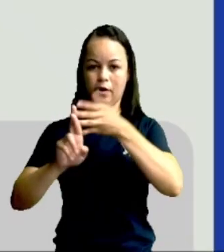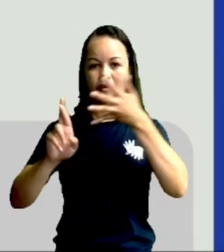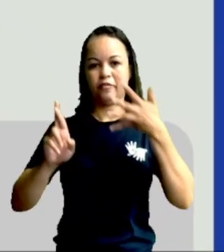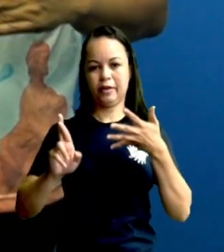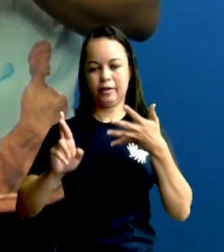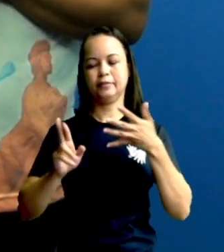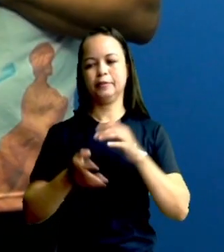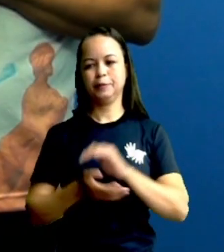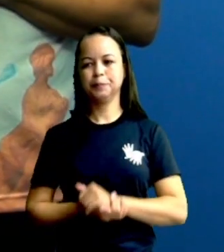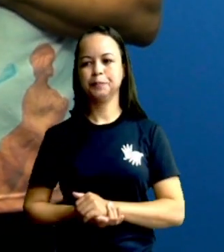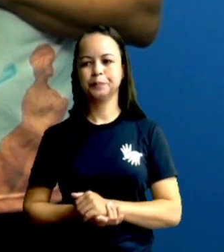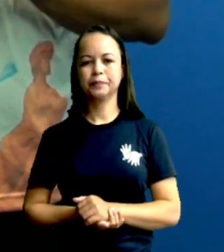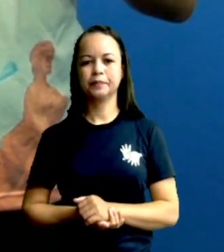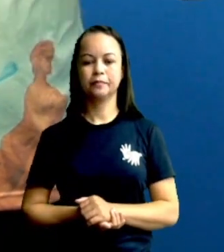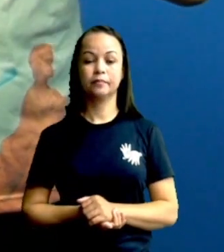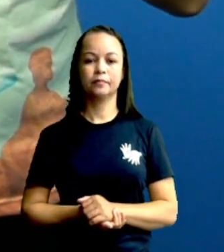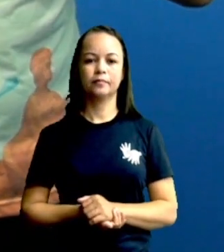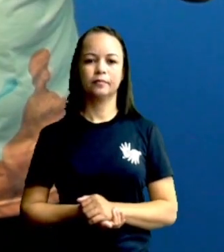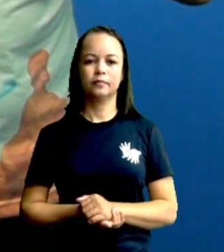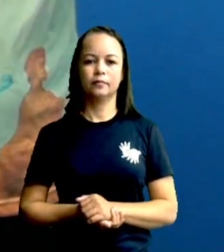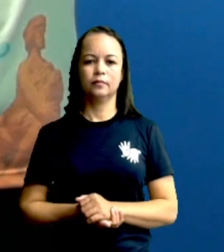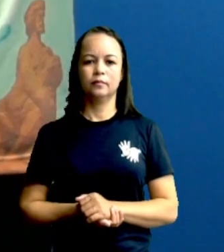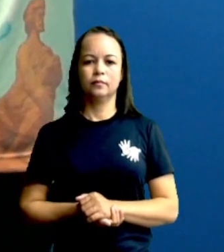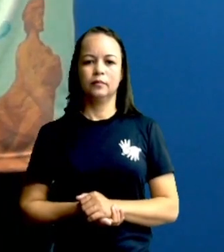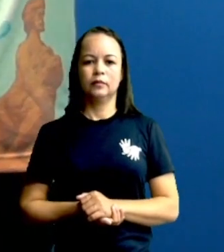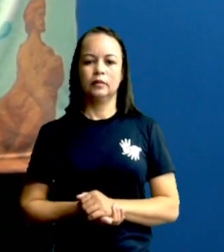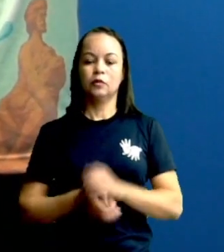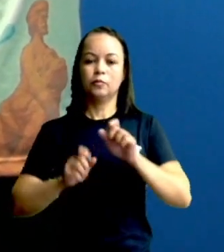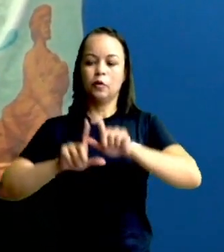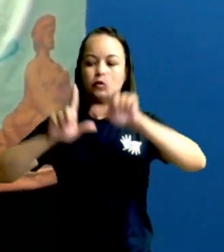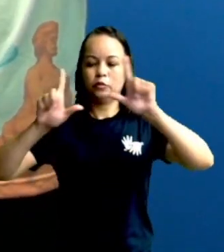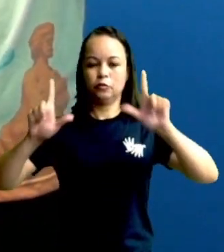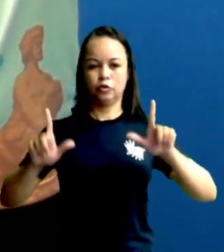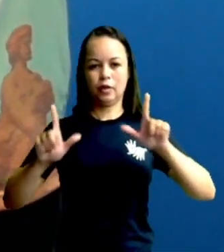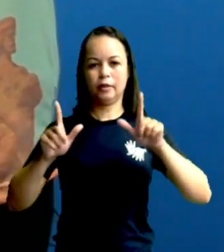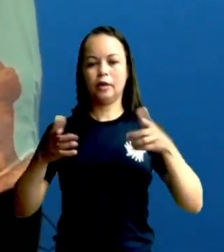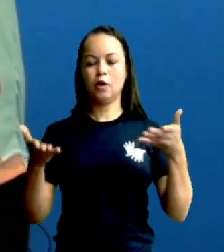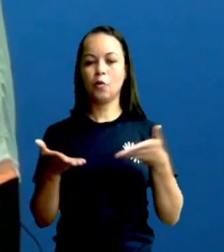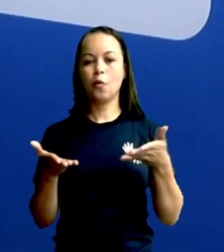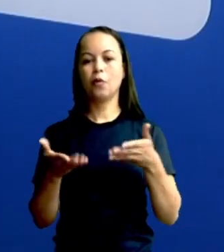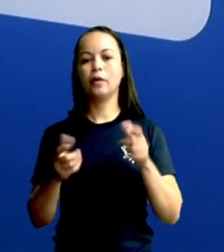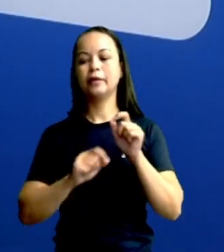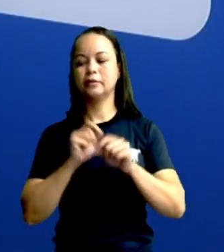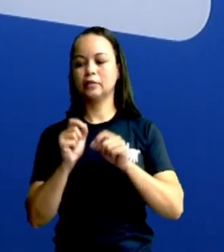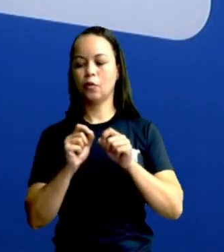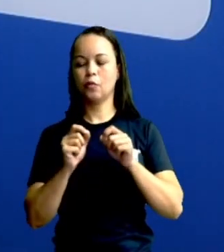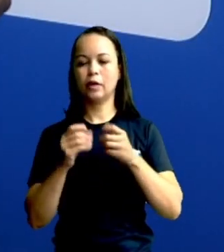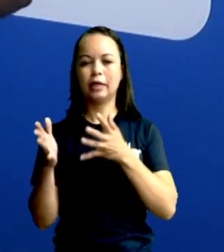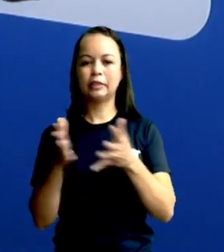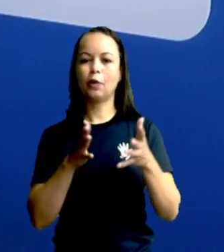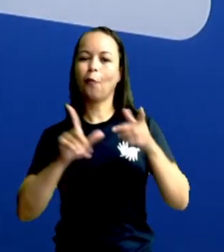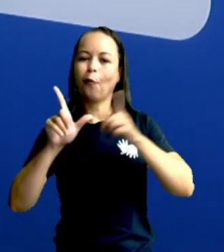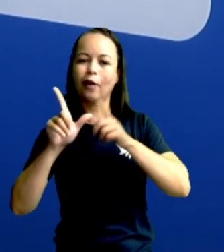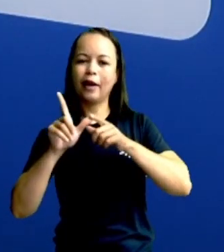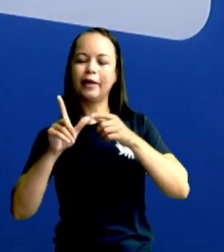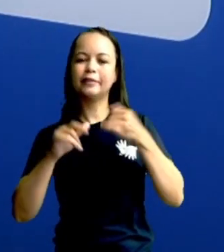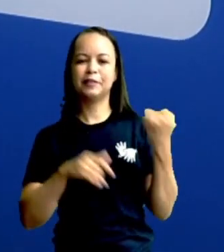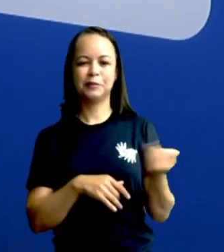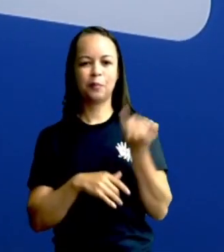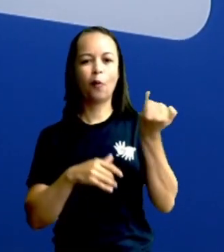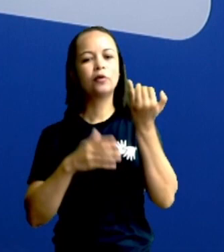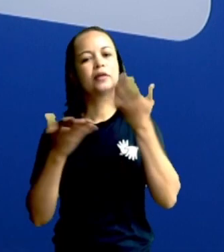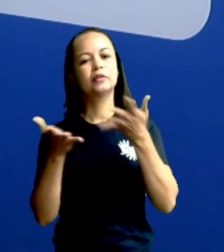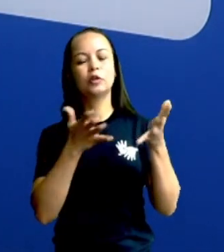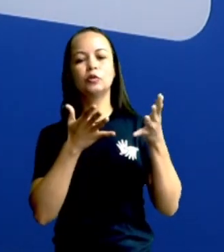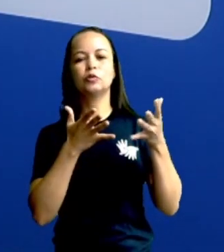produção voltar aqui comigo. Perfeito. Nosso próximo slide, produção. E já vou deixar aqui registrado com letras garrafais.